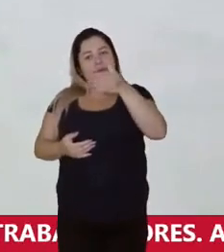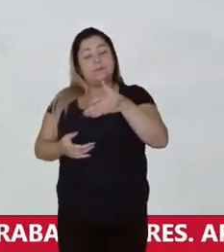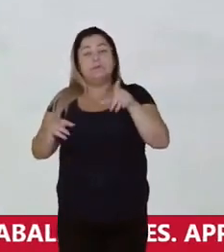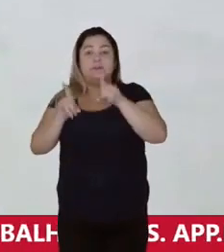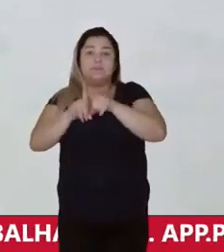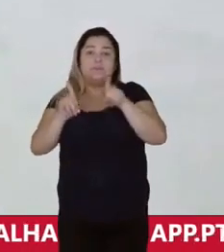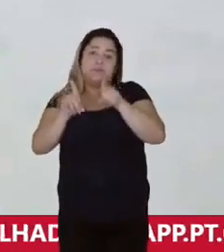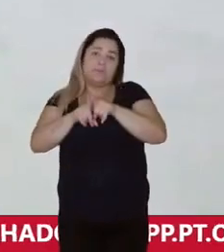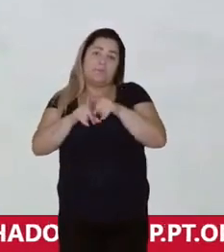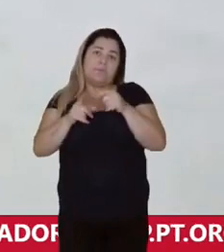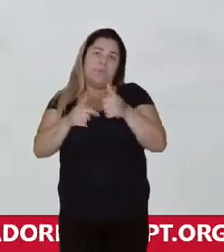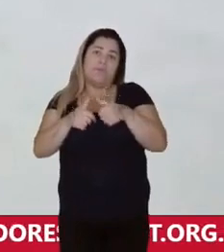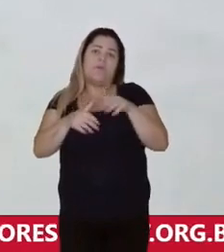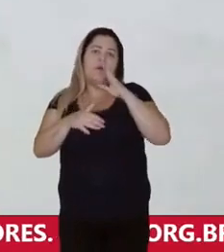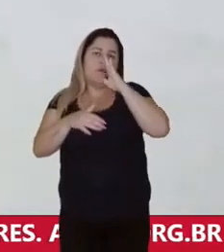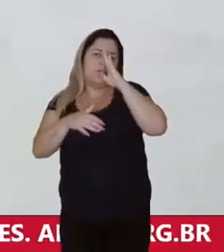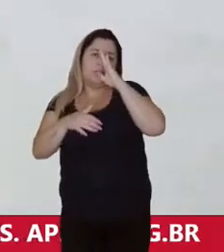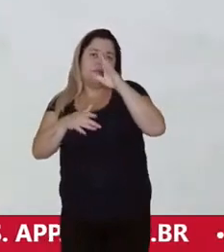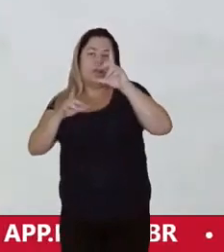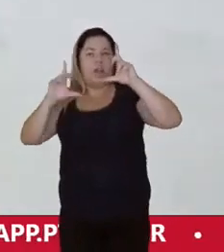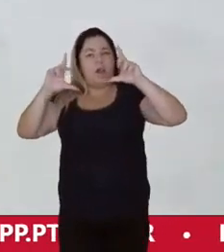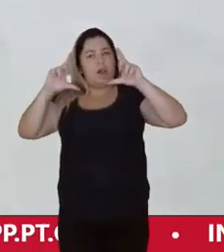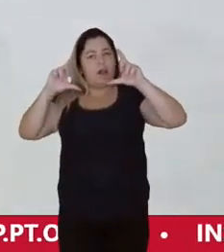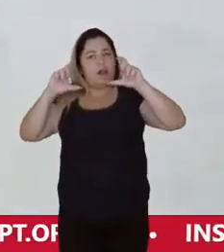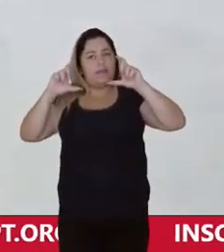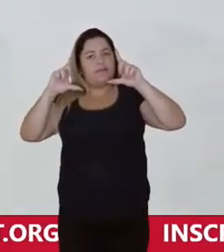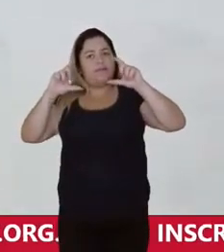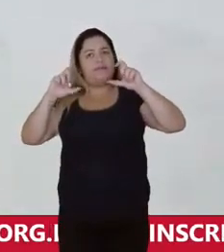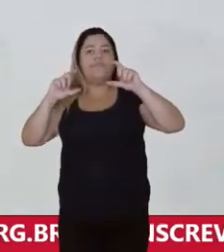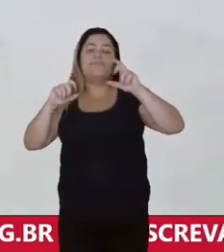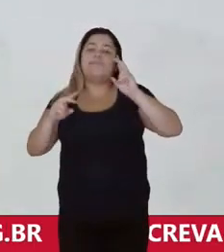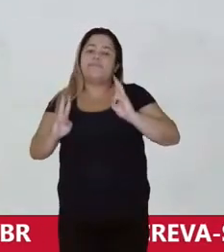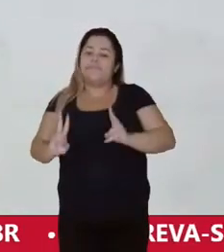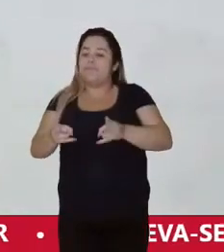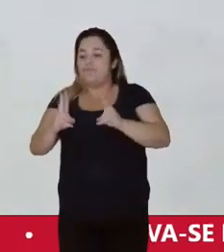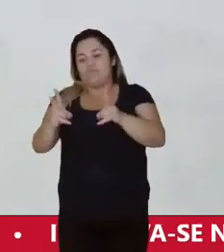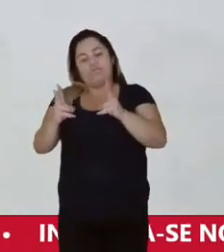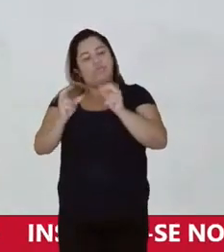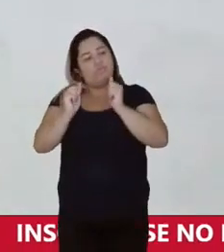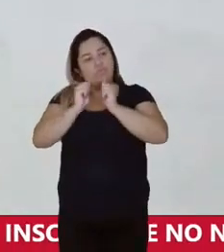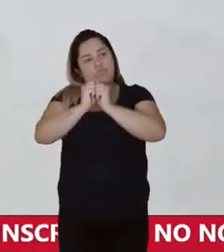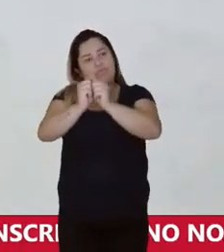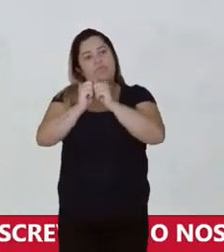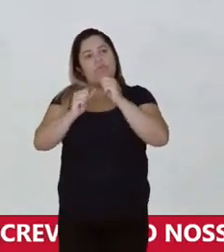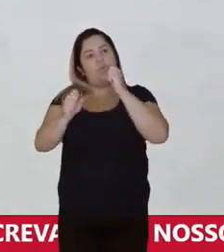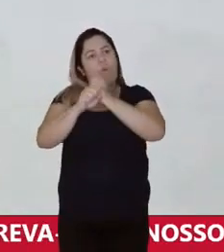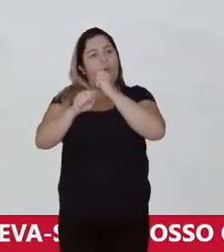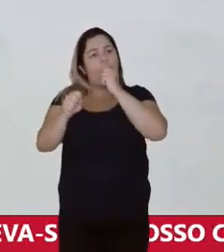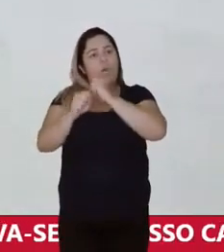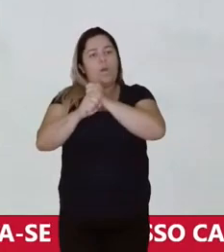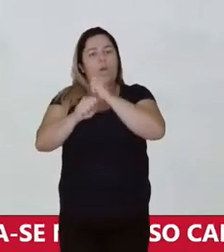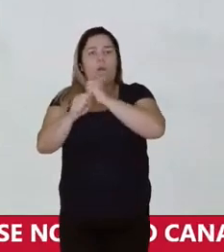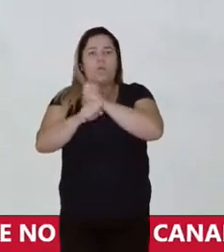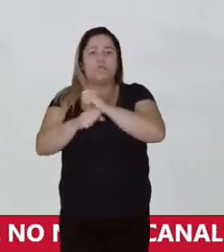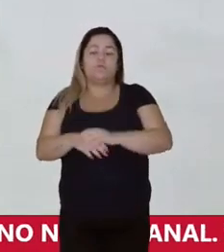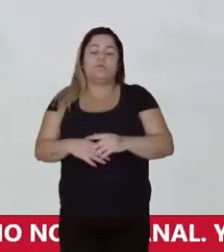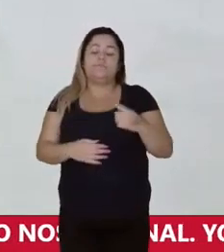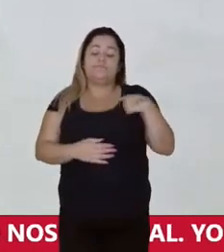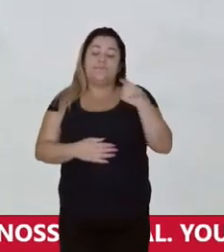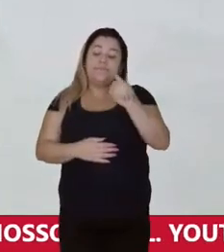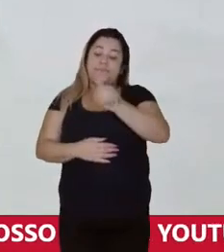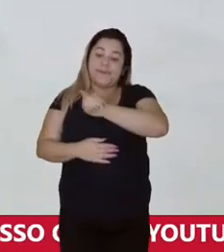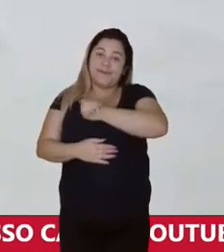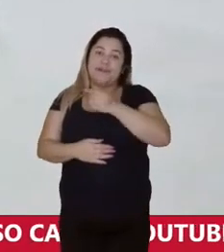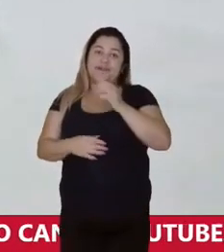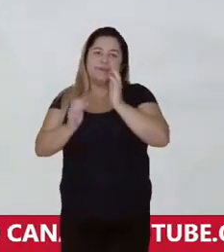não estejam nas principais fotos, as mulheres sempre estiveram no processo de construção. E nosso partido também, ele